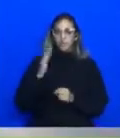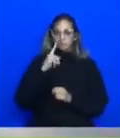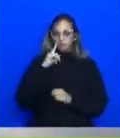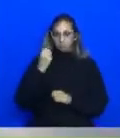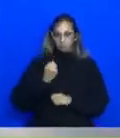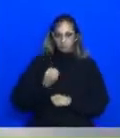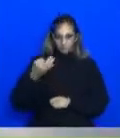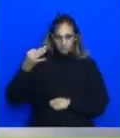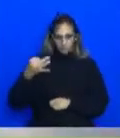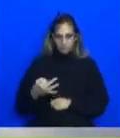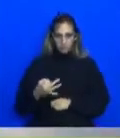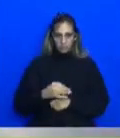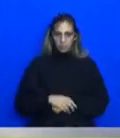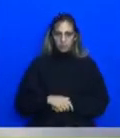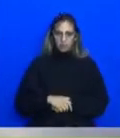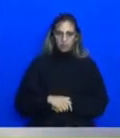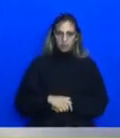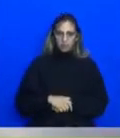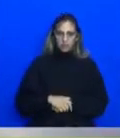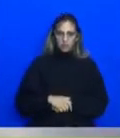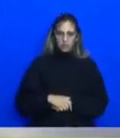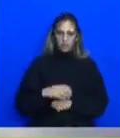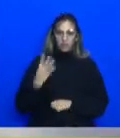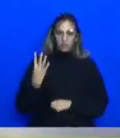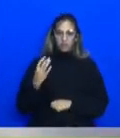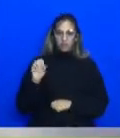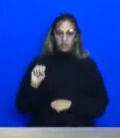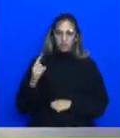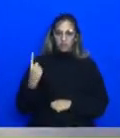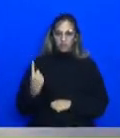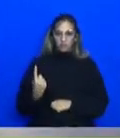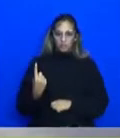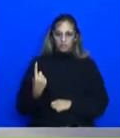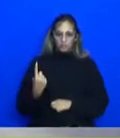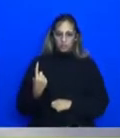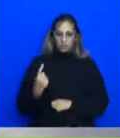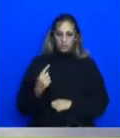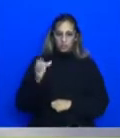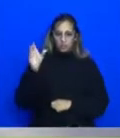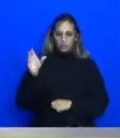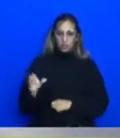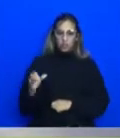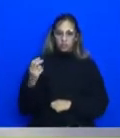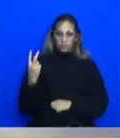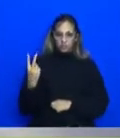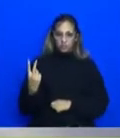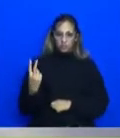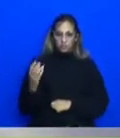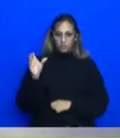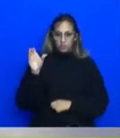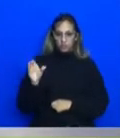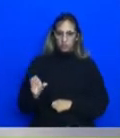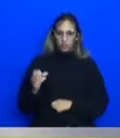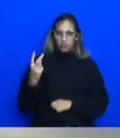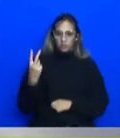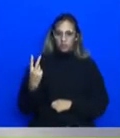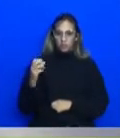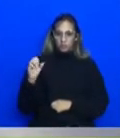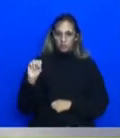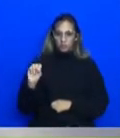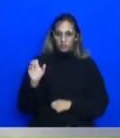números sorteados no concurso 481 do Super 7. Na coluna 1, 2. Coluna